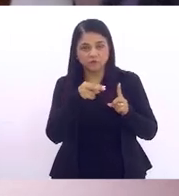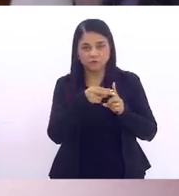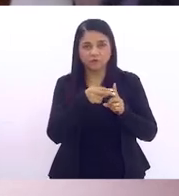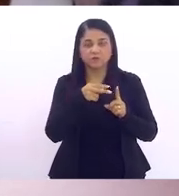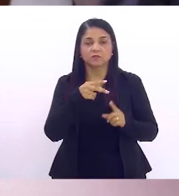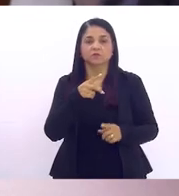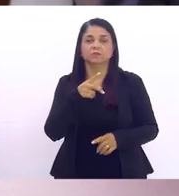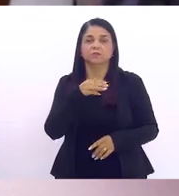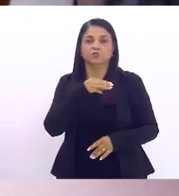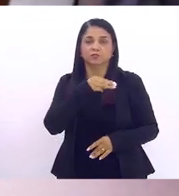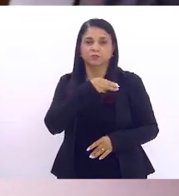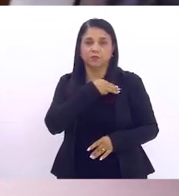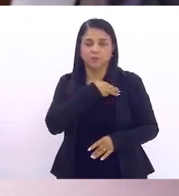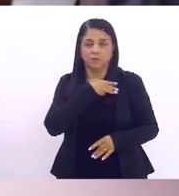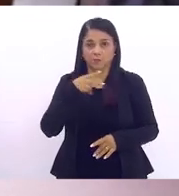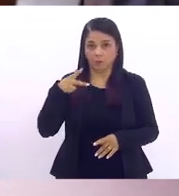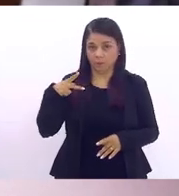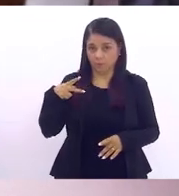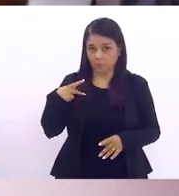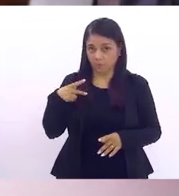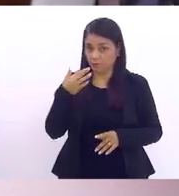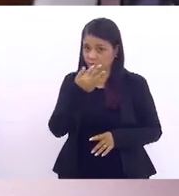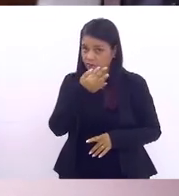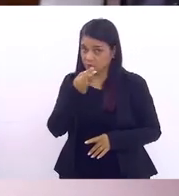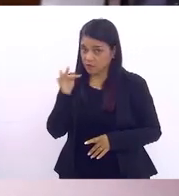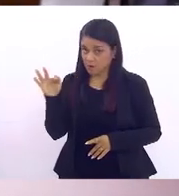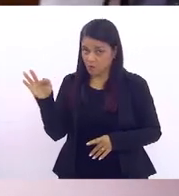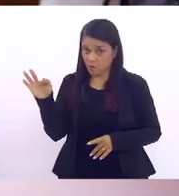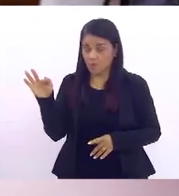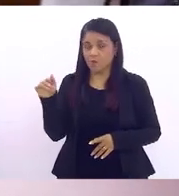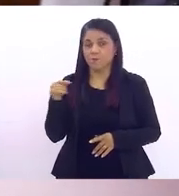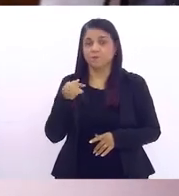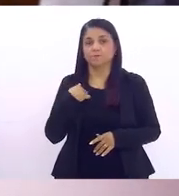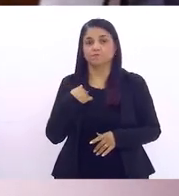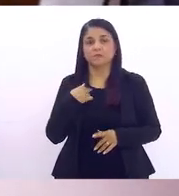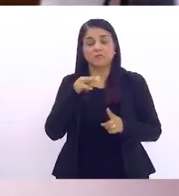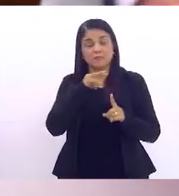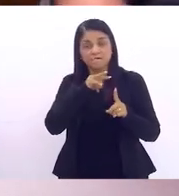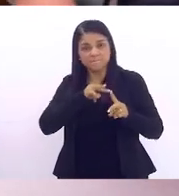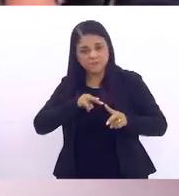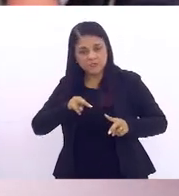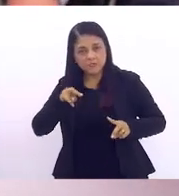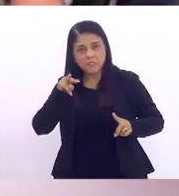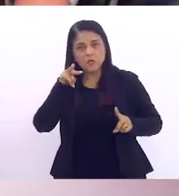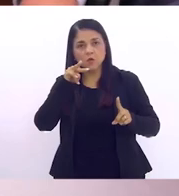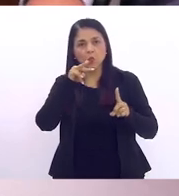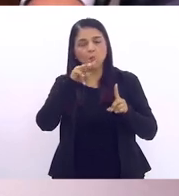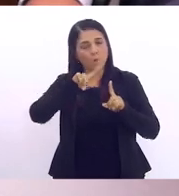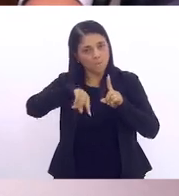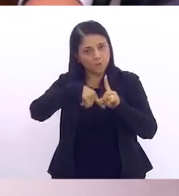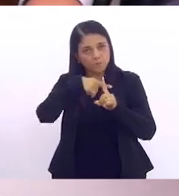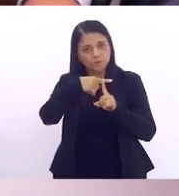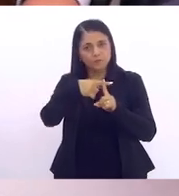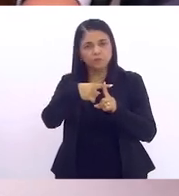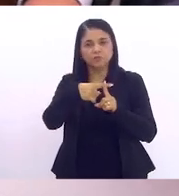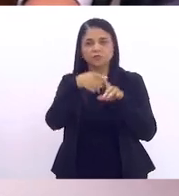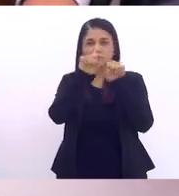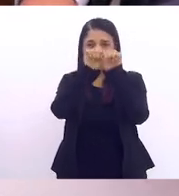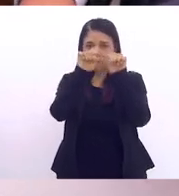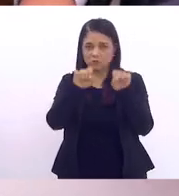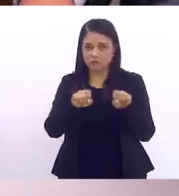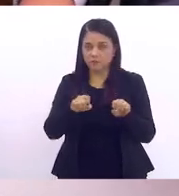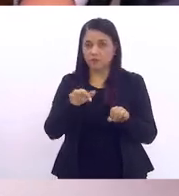Público Federal eh nós temos uma visão extremamente positiva do sistema free